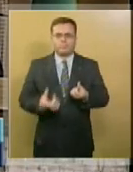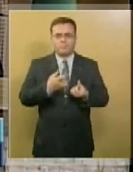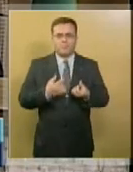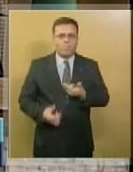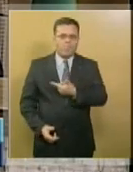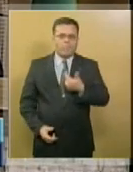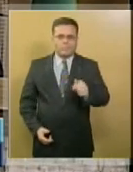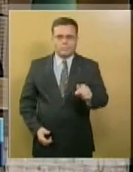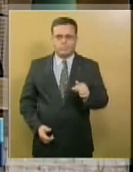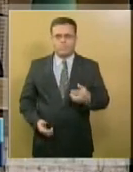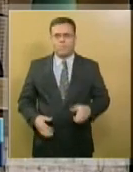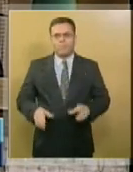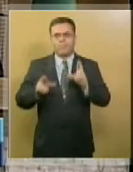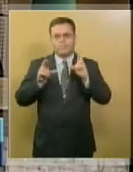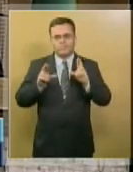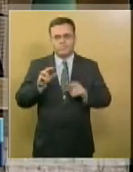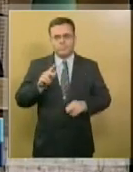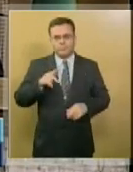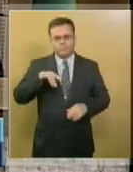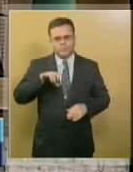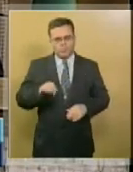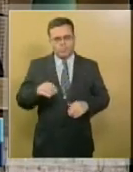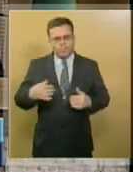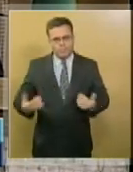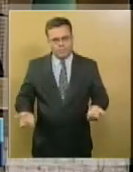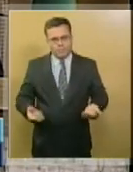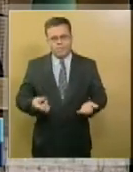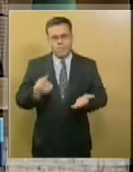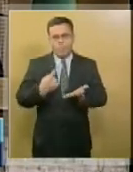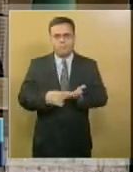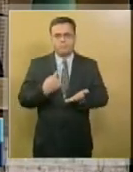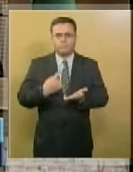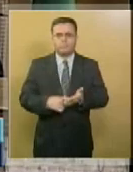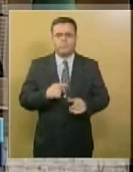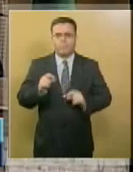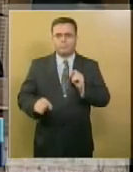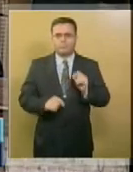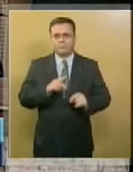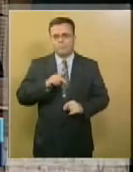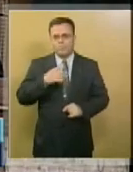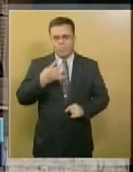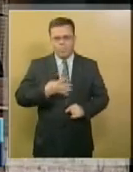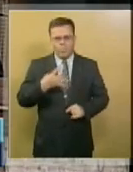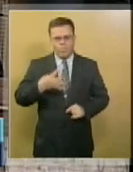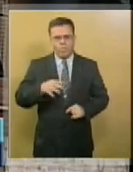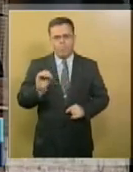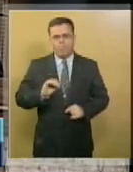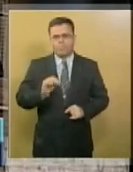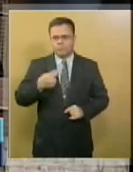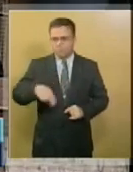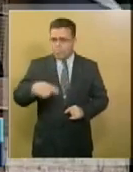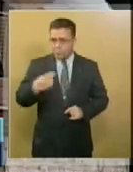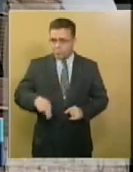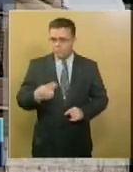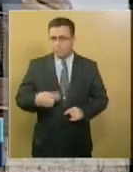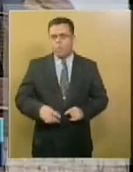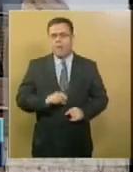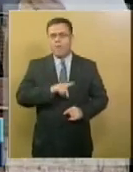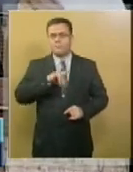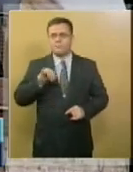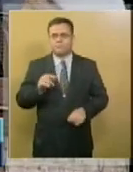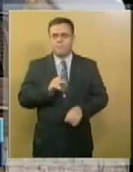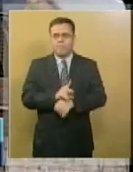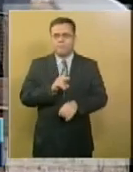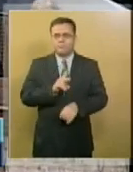186/2017, de autoria do deputado Jorge Passo, institui o dia 4 de novembro como dia oficial de reserva